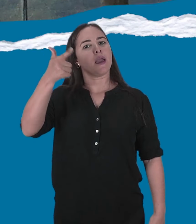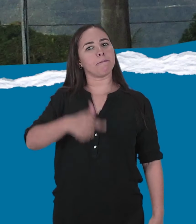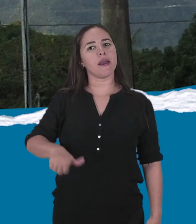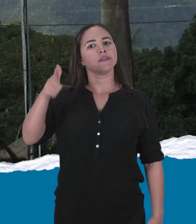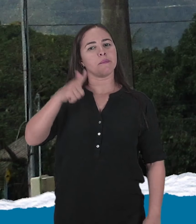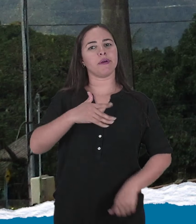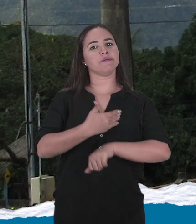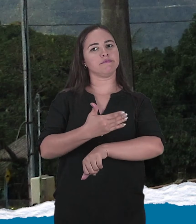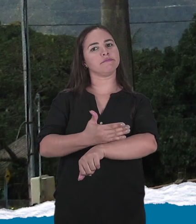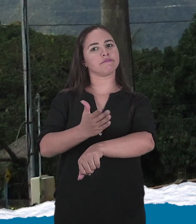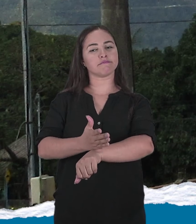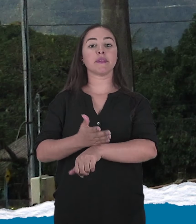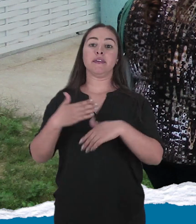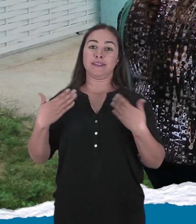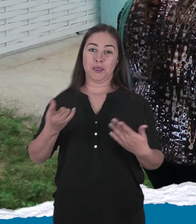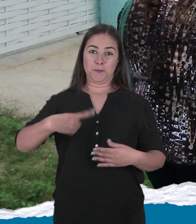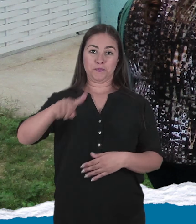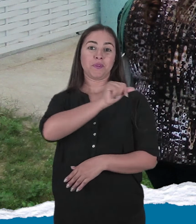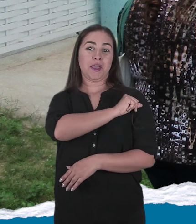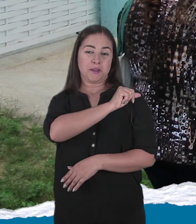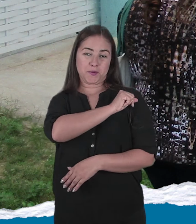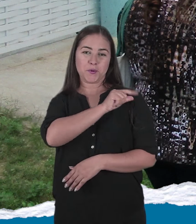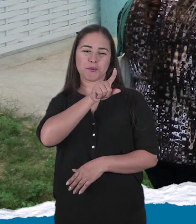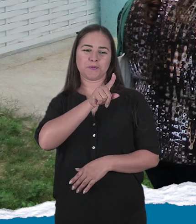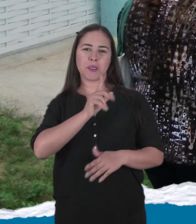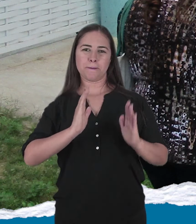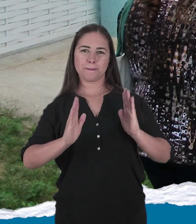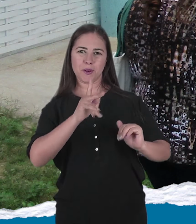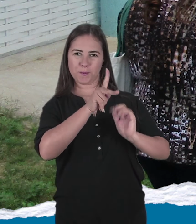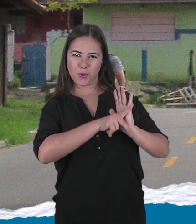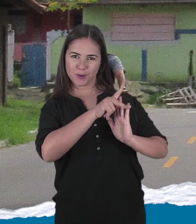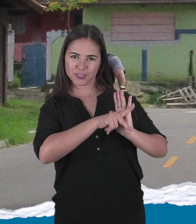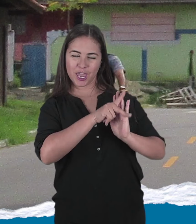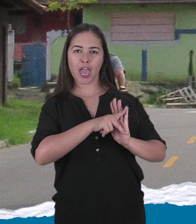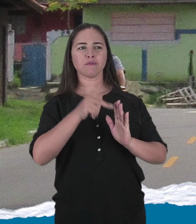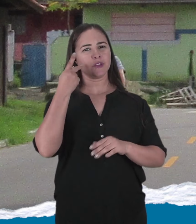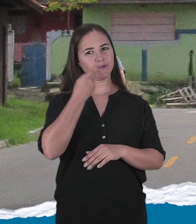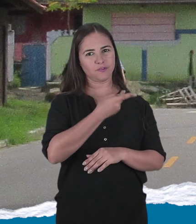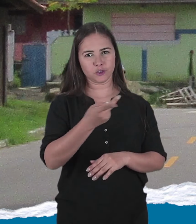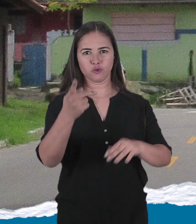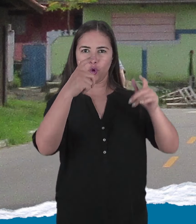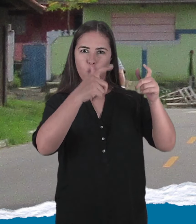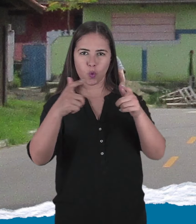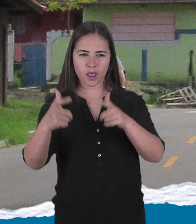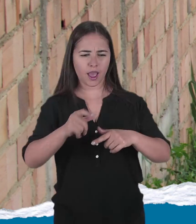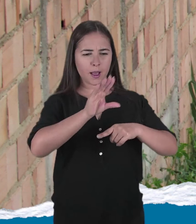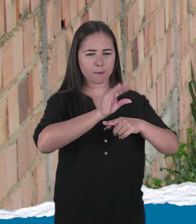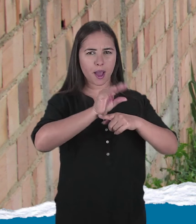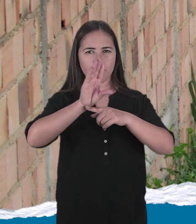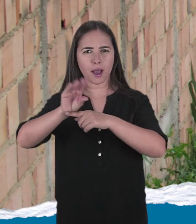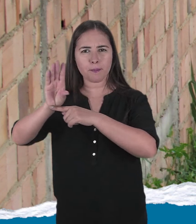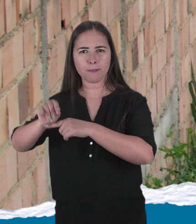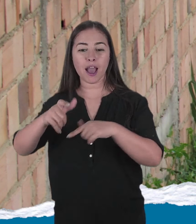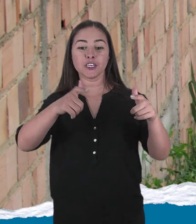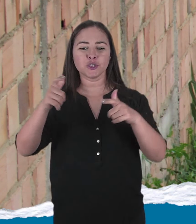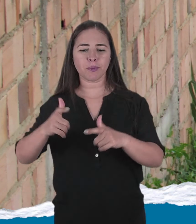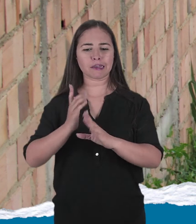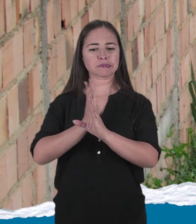né? Então, os nossos alunos fizeram, durante esse projeto, uma visita ao território, com fotografias de espaços